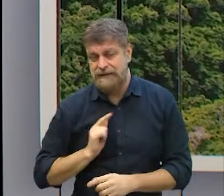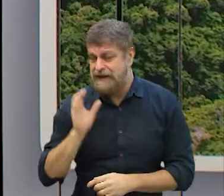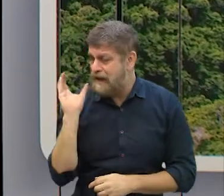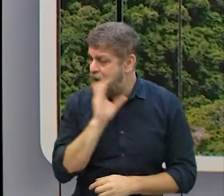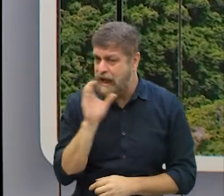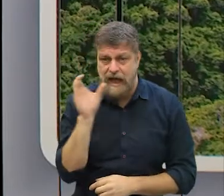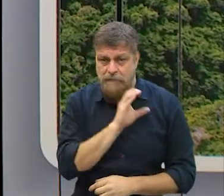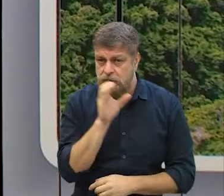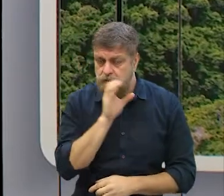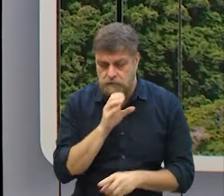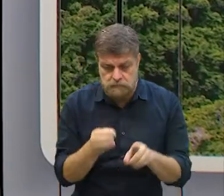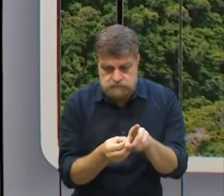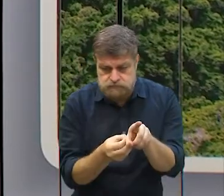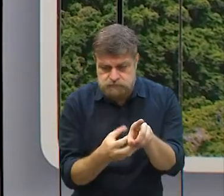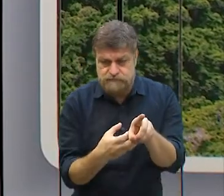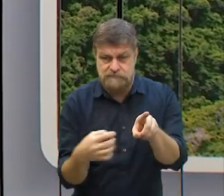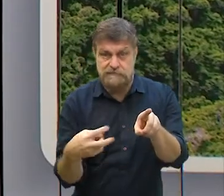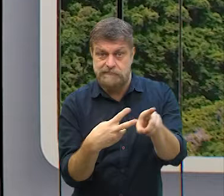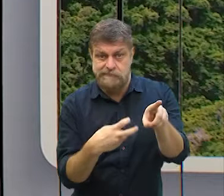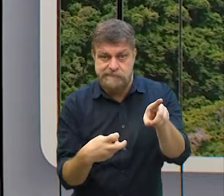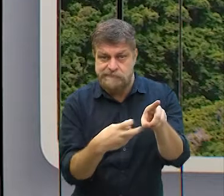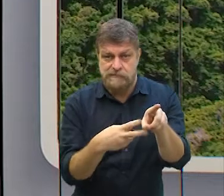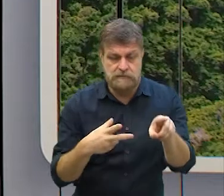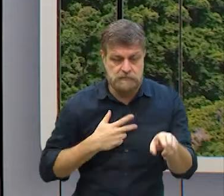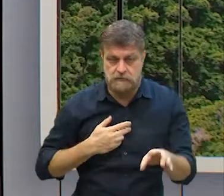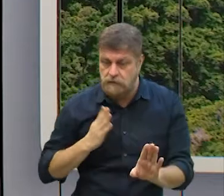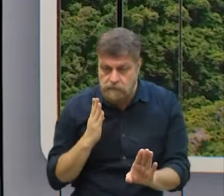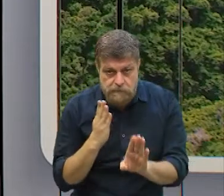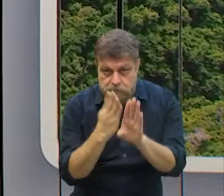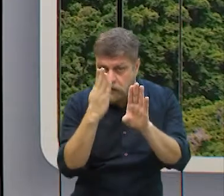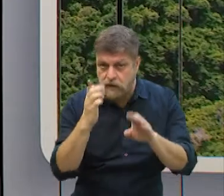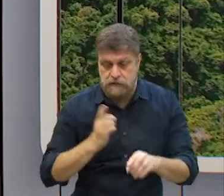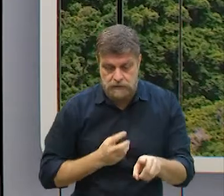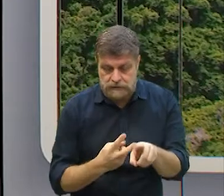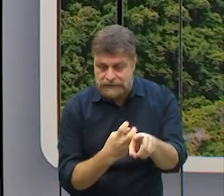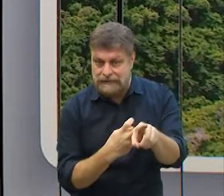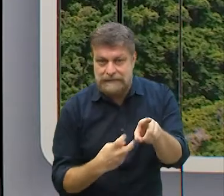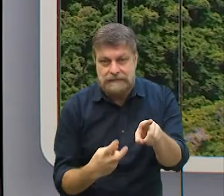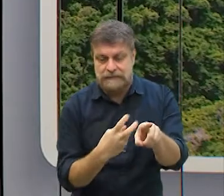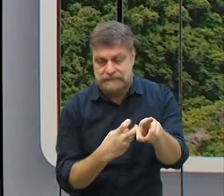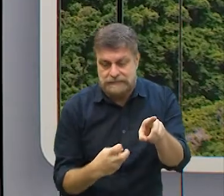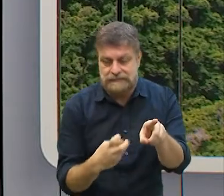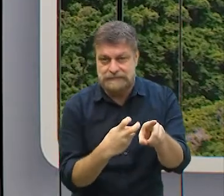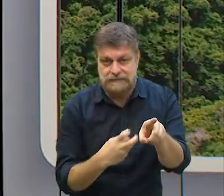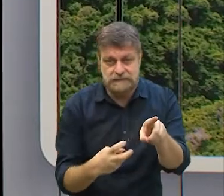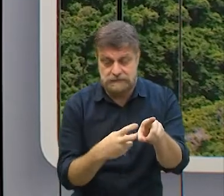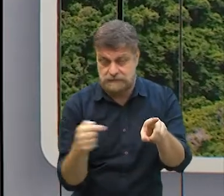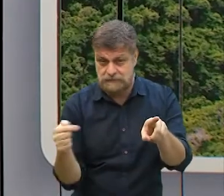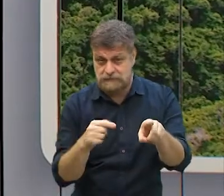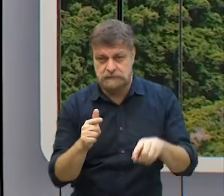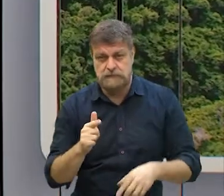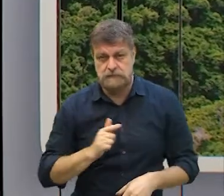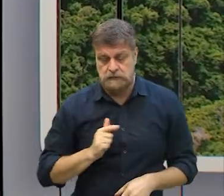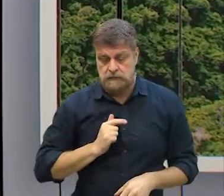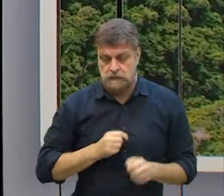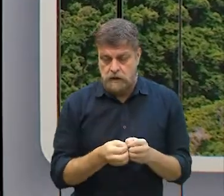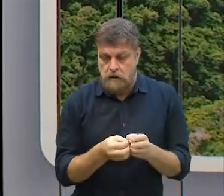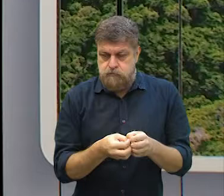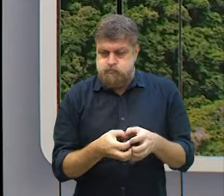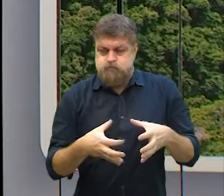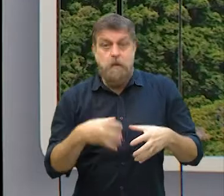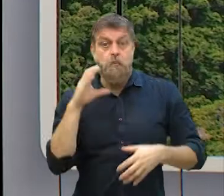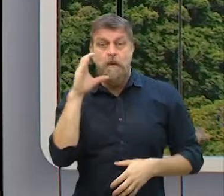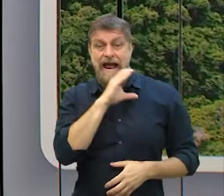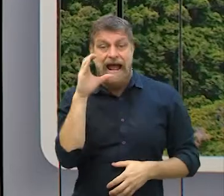né, muito rapidamente, como ele mesmo disse, alguns tumores eles têm aí